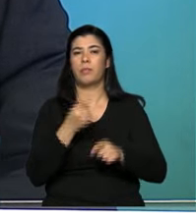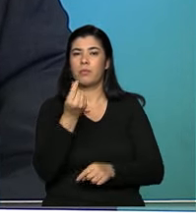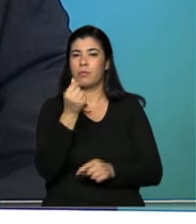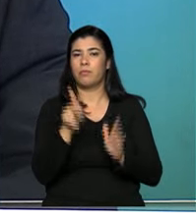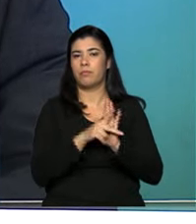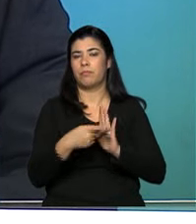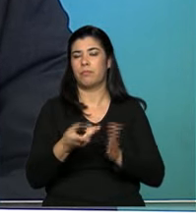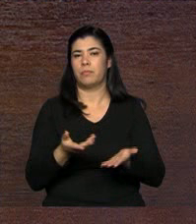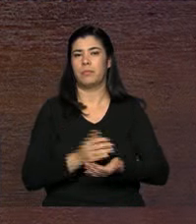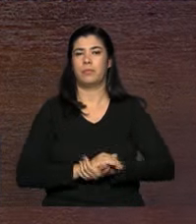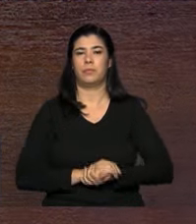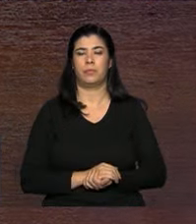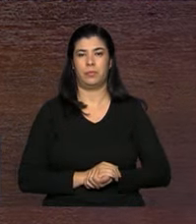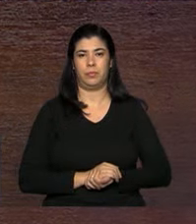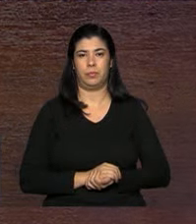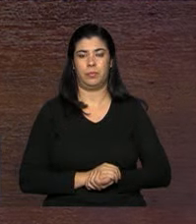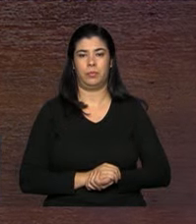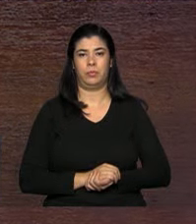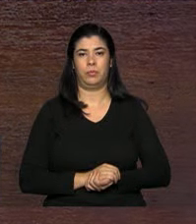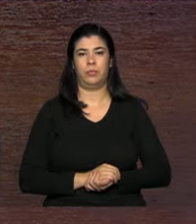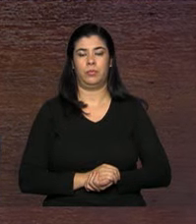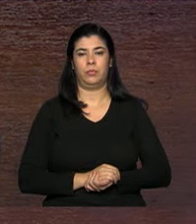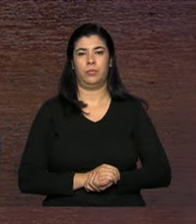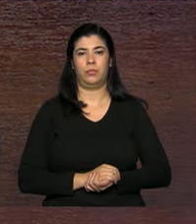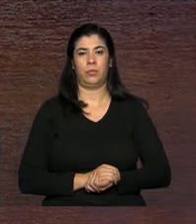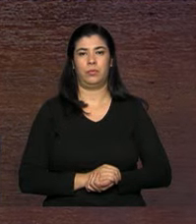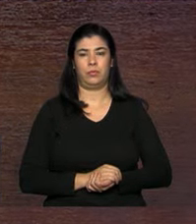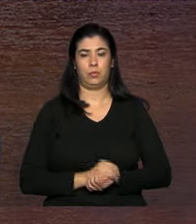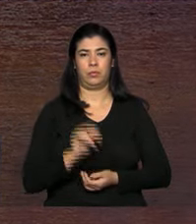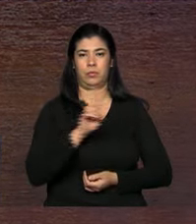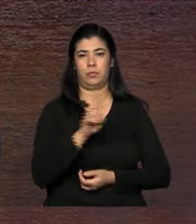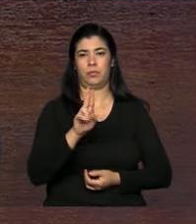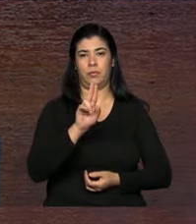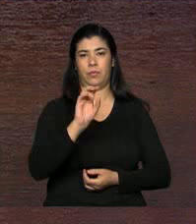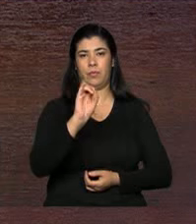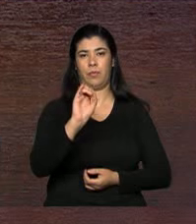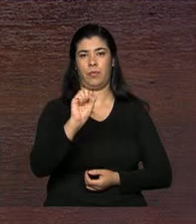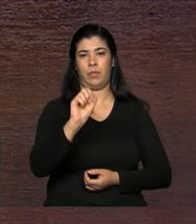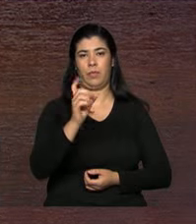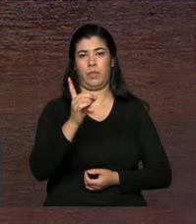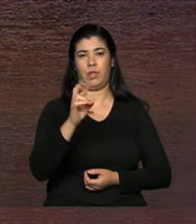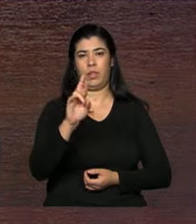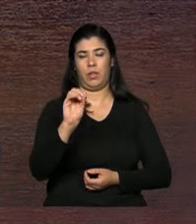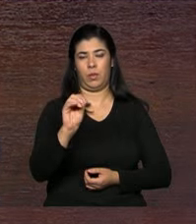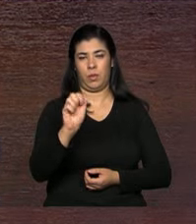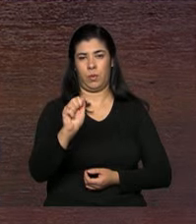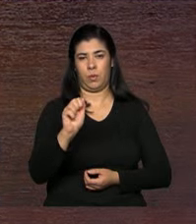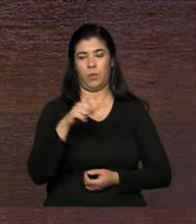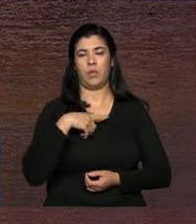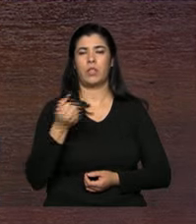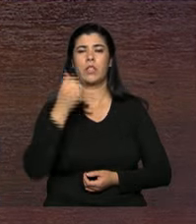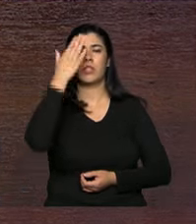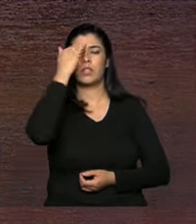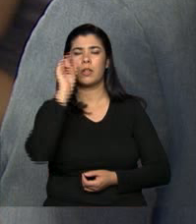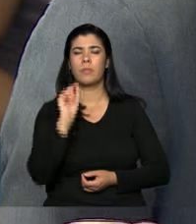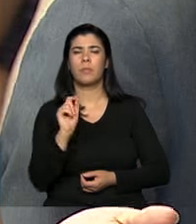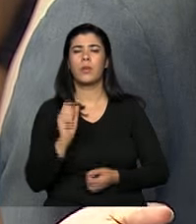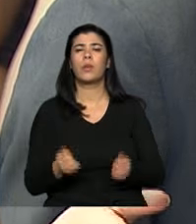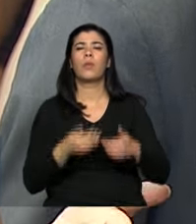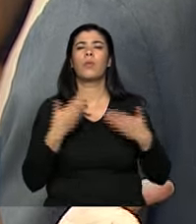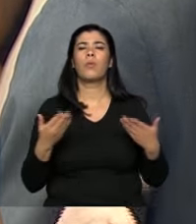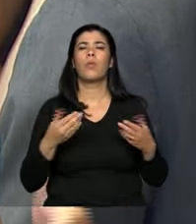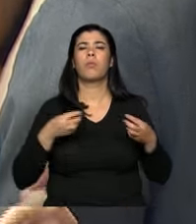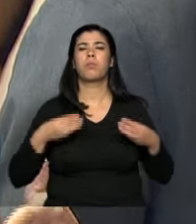desse processo adora do Estadão eu tenho duas perguntas uma é se já tem alguma ideia de qual